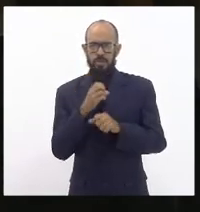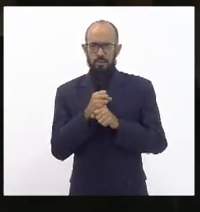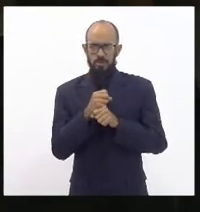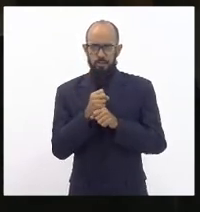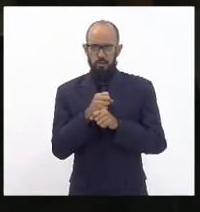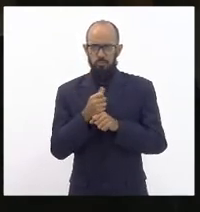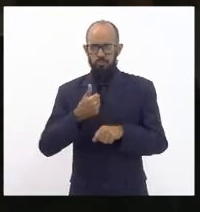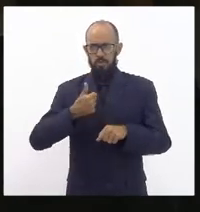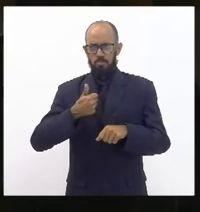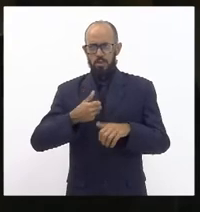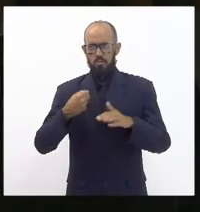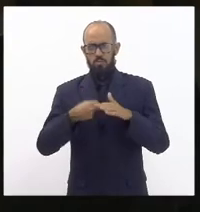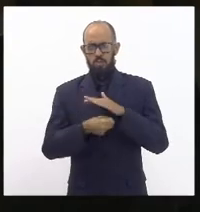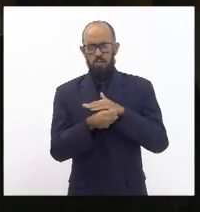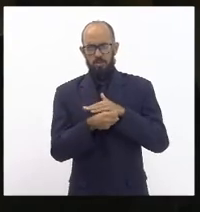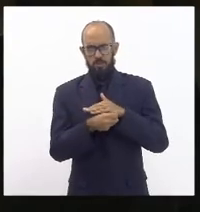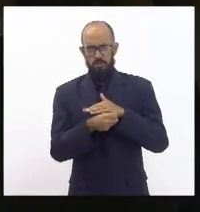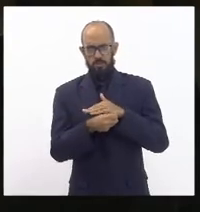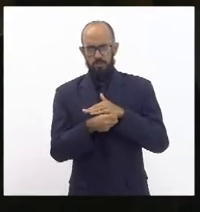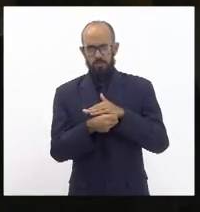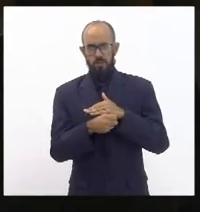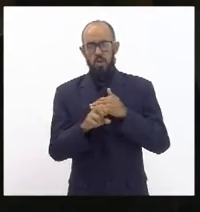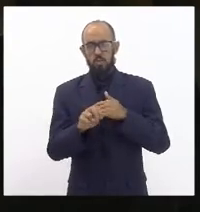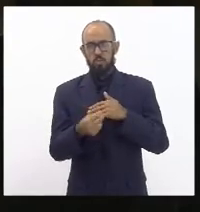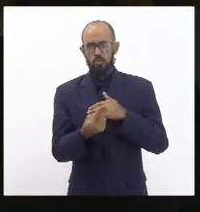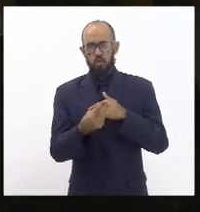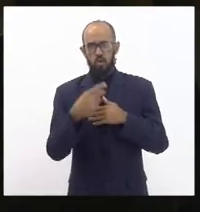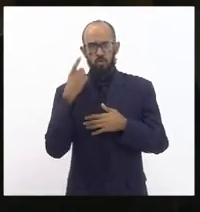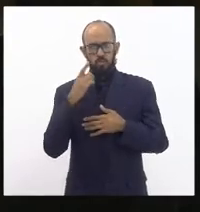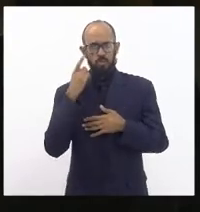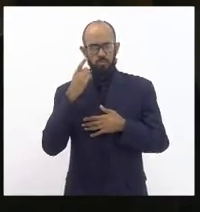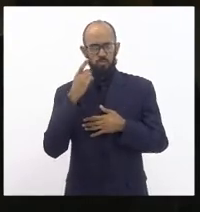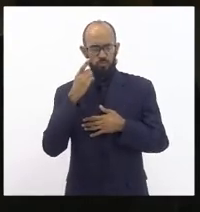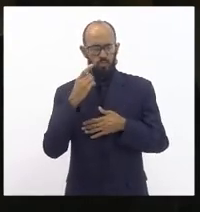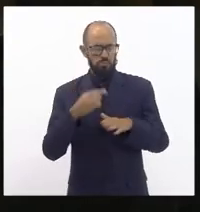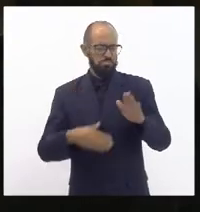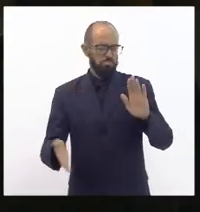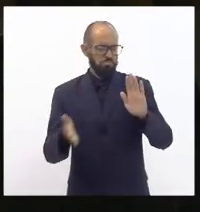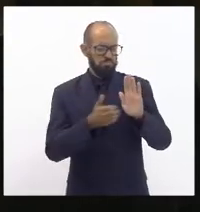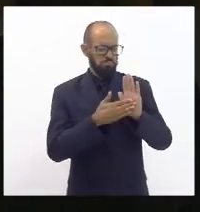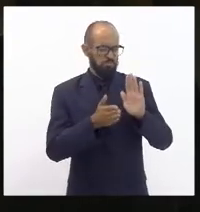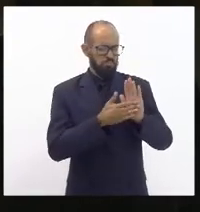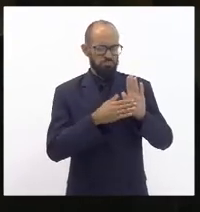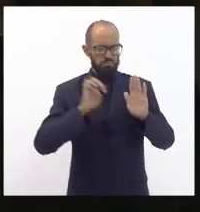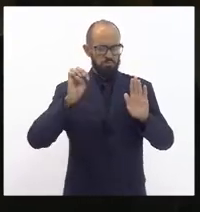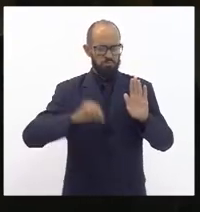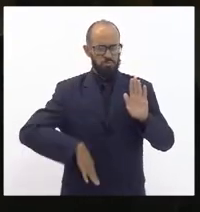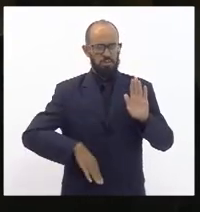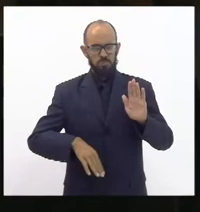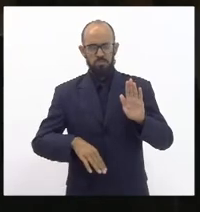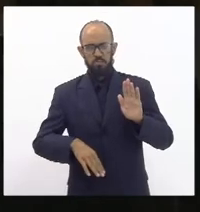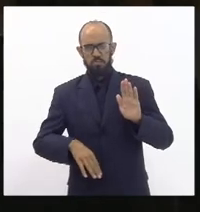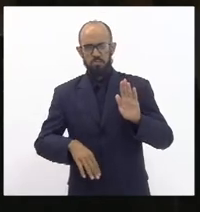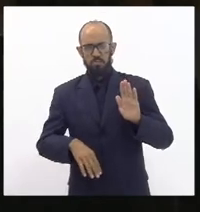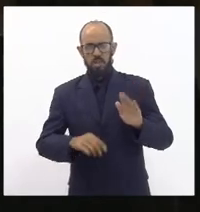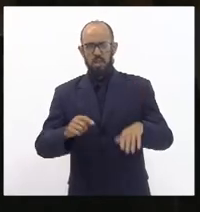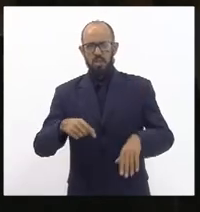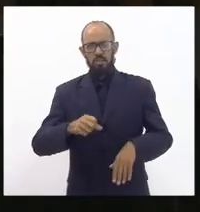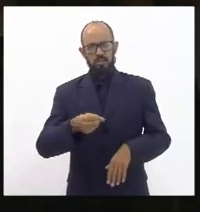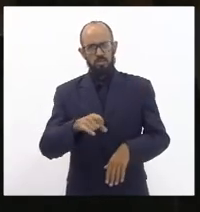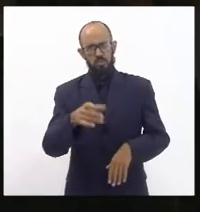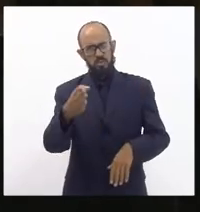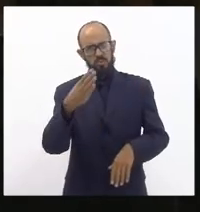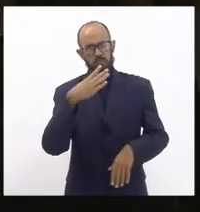primeiro mandato eu sou uma parlamentar sim comprometida com aquilo que eu me propus a fazer e para Quem me conhece sabe